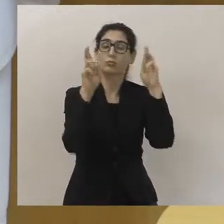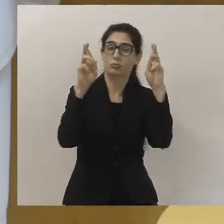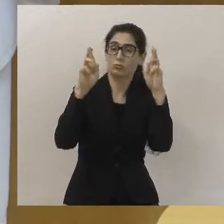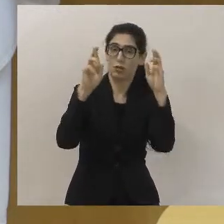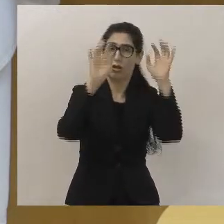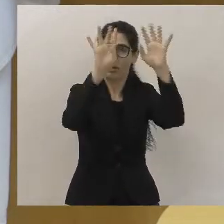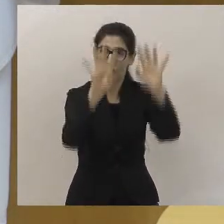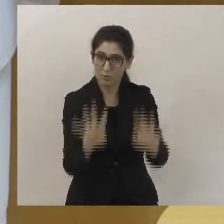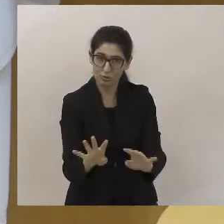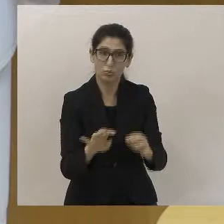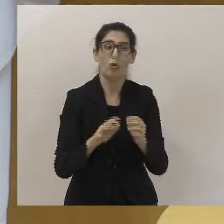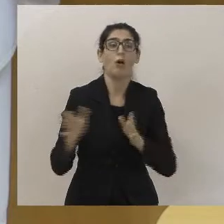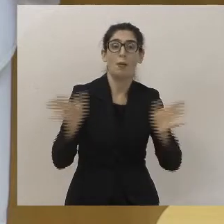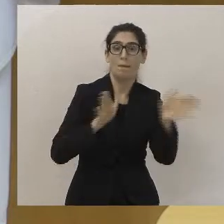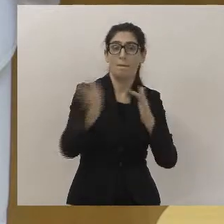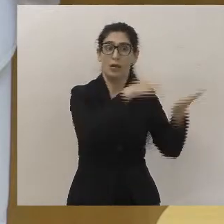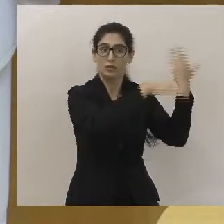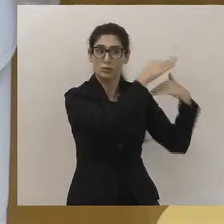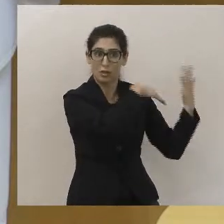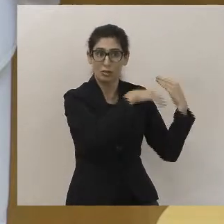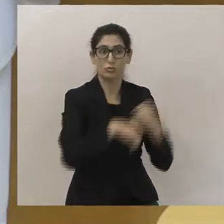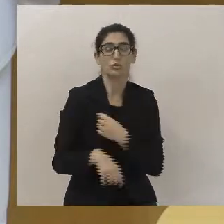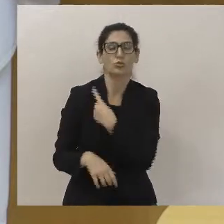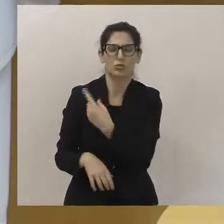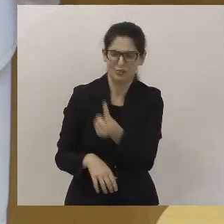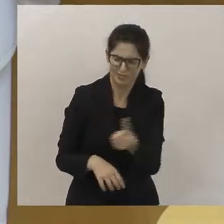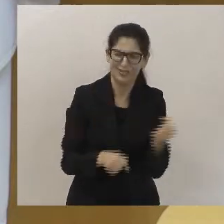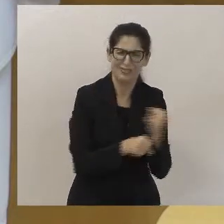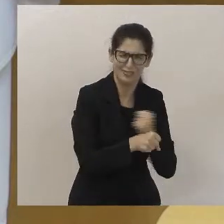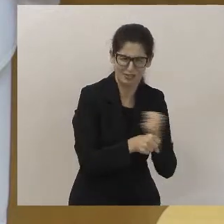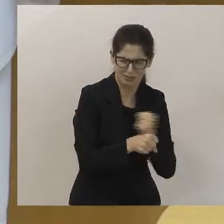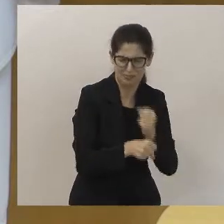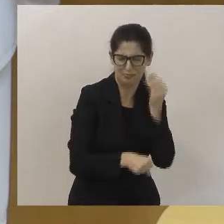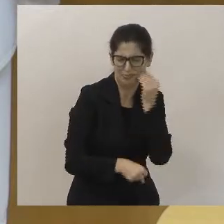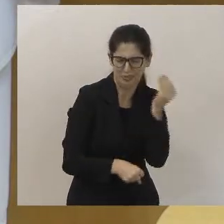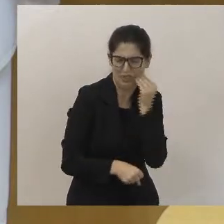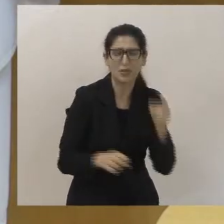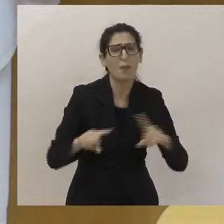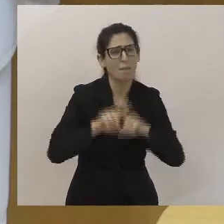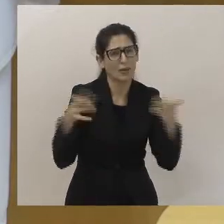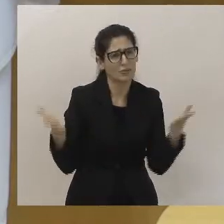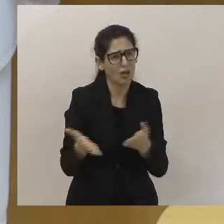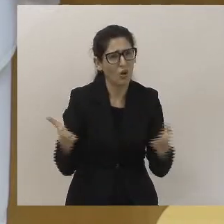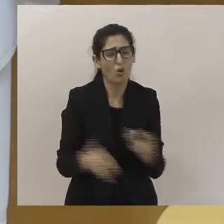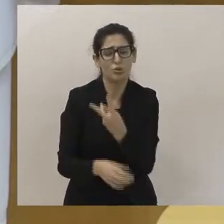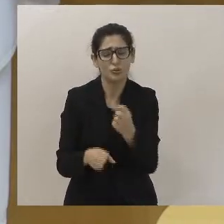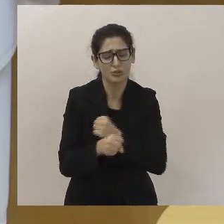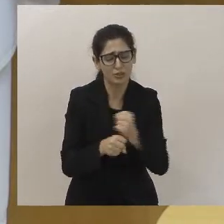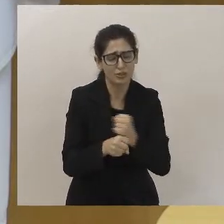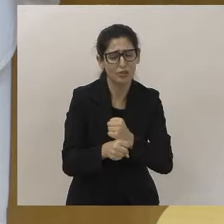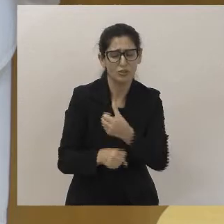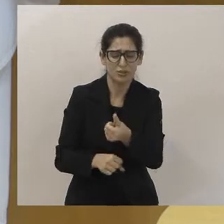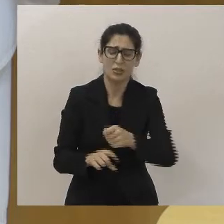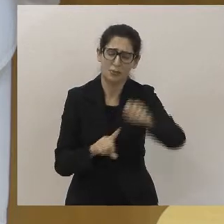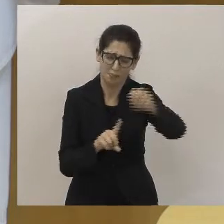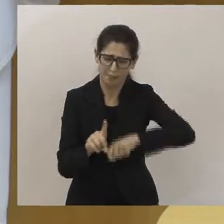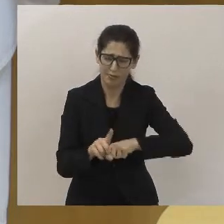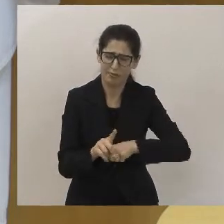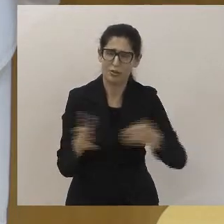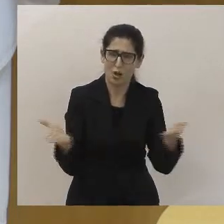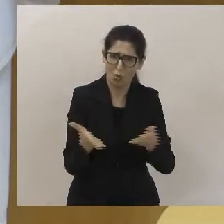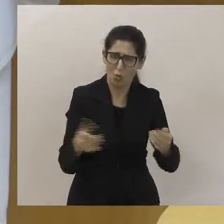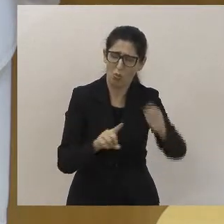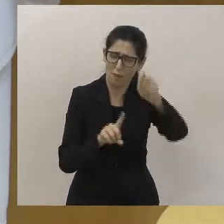mas foi 16 anos apreendido na cidade a cair e nós estamos a dois anos e seis meses estão completando agora no mês de julho eu